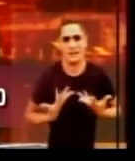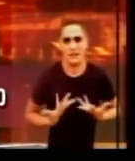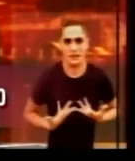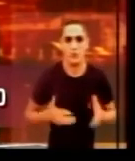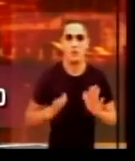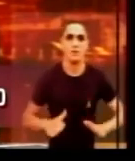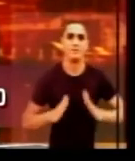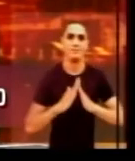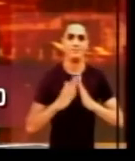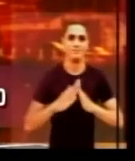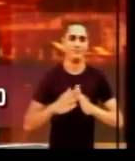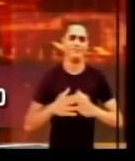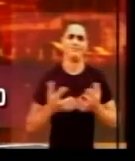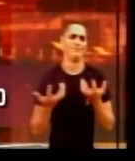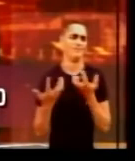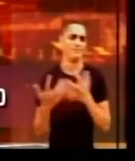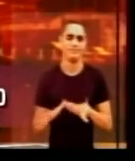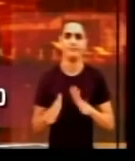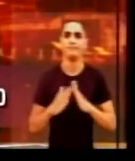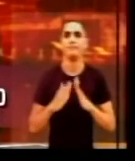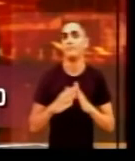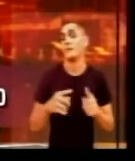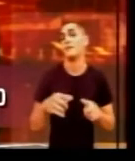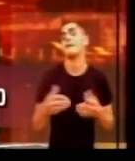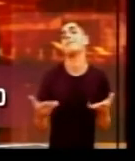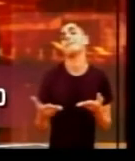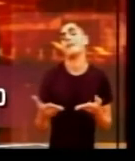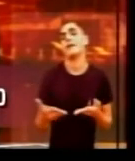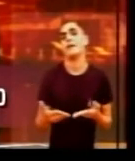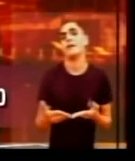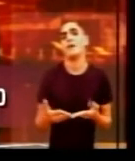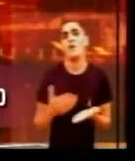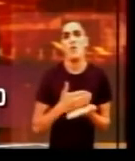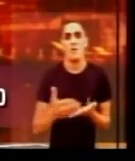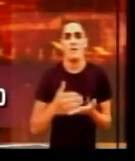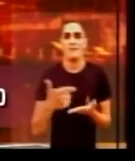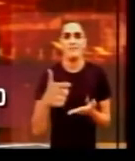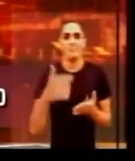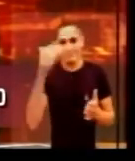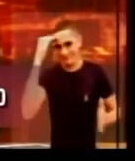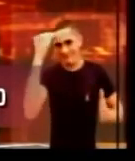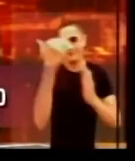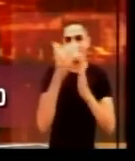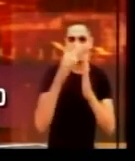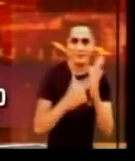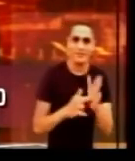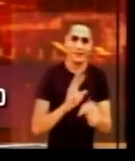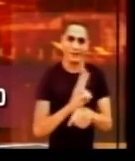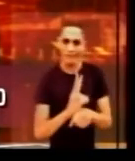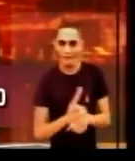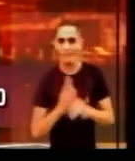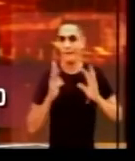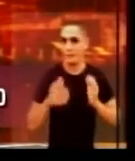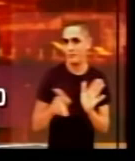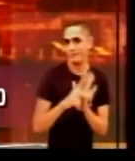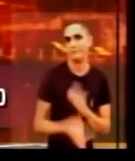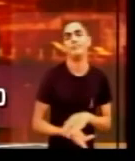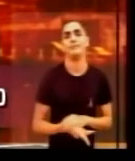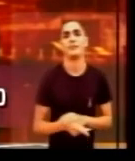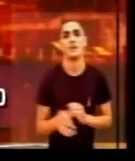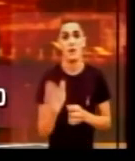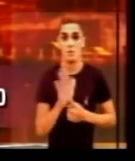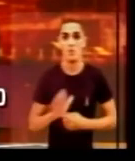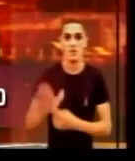exauridas e elas passam a não ter respeito às regras sanitárias que nós